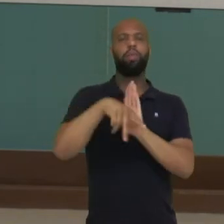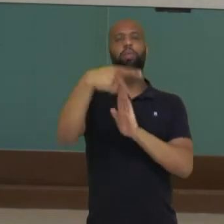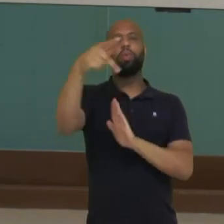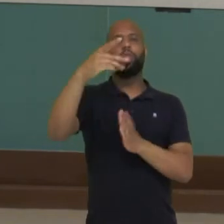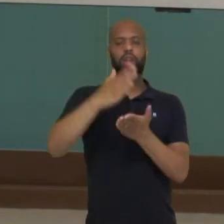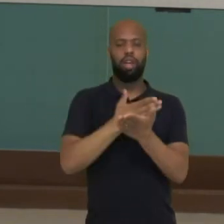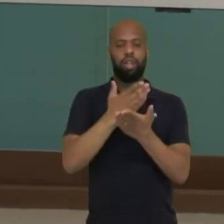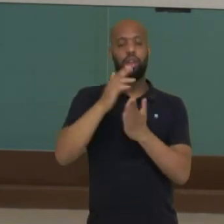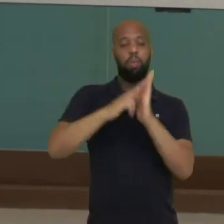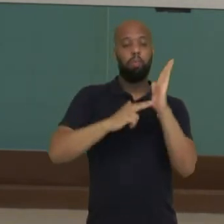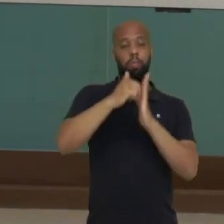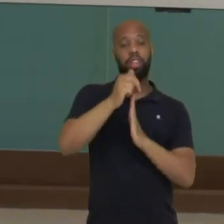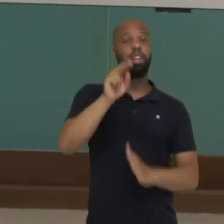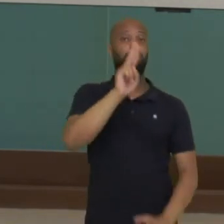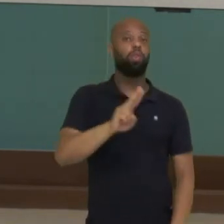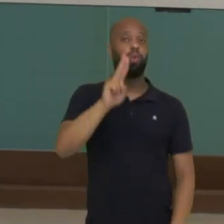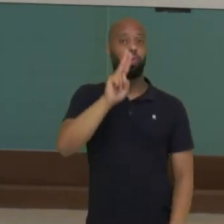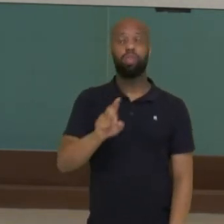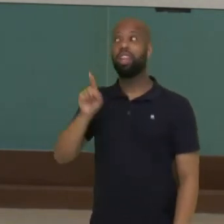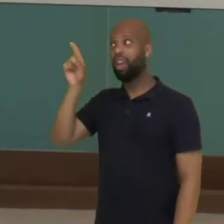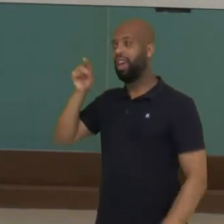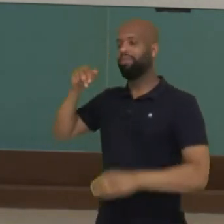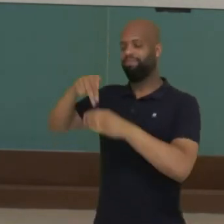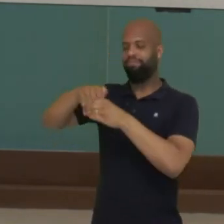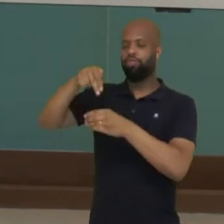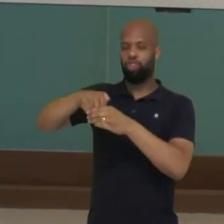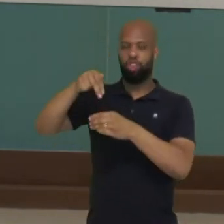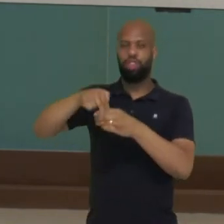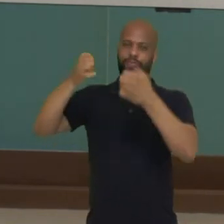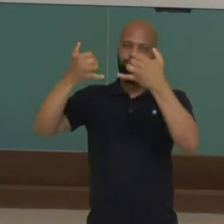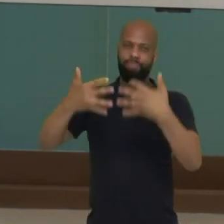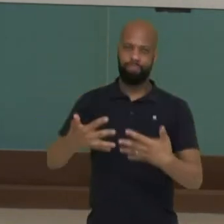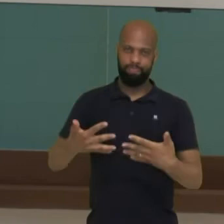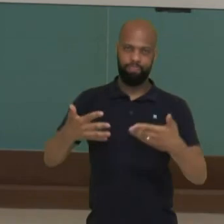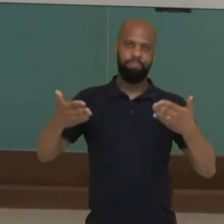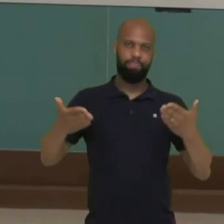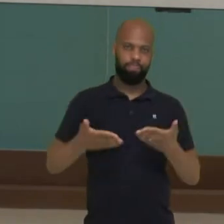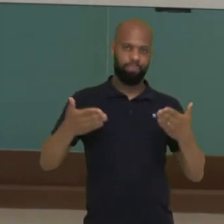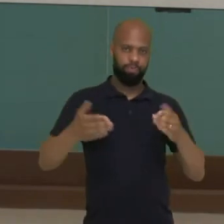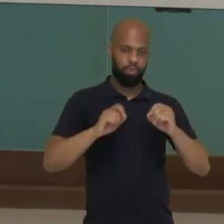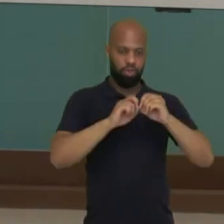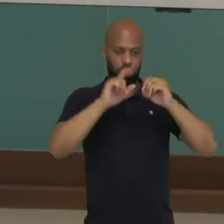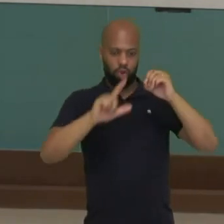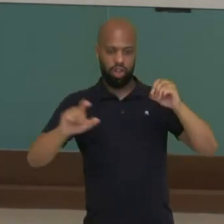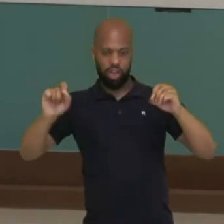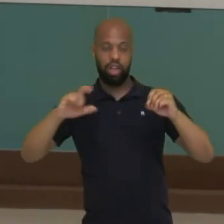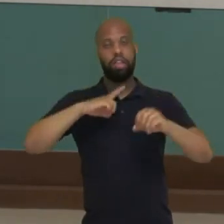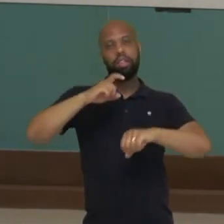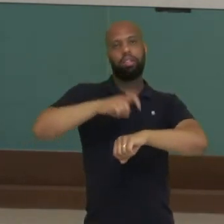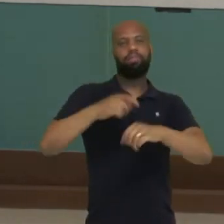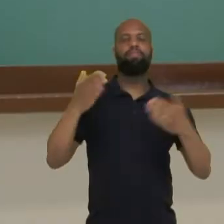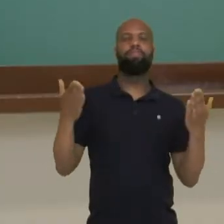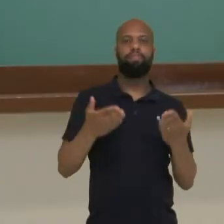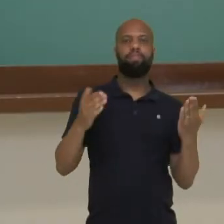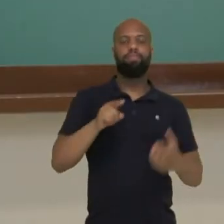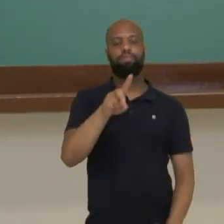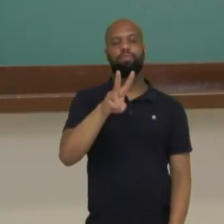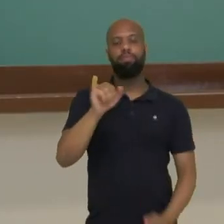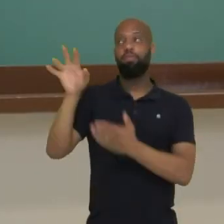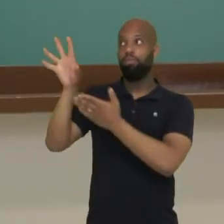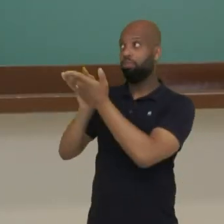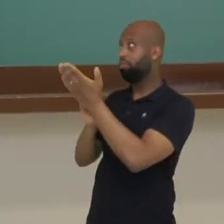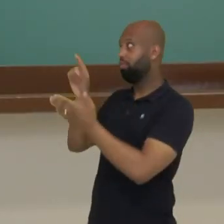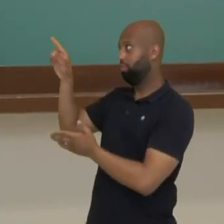pintura utilizando essa tinta então orgânica. Nós vamos dar um tempinho, não só para você